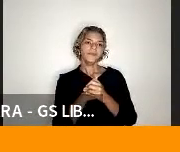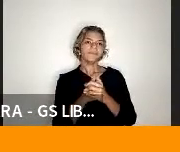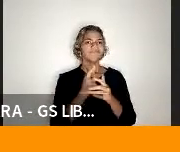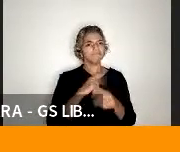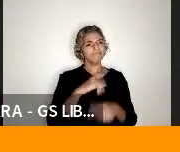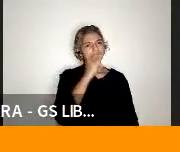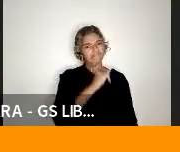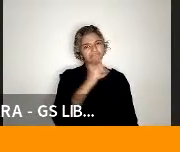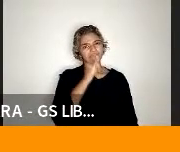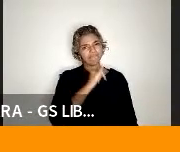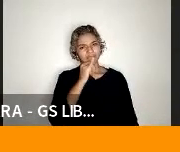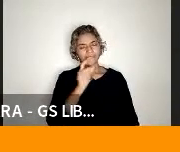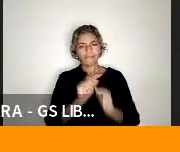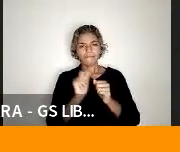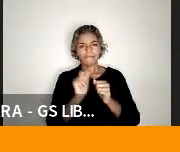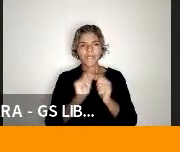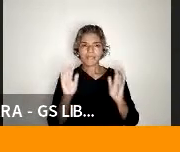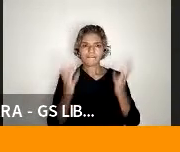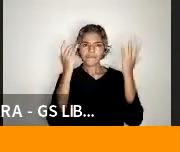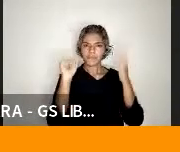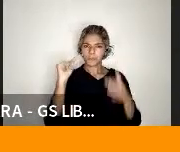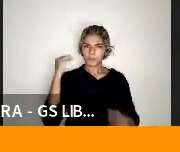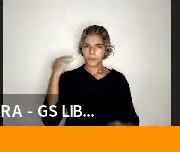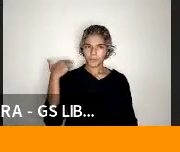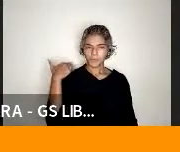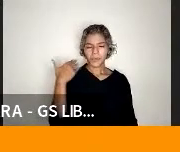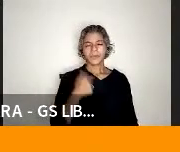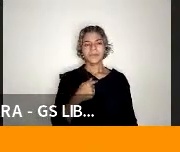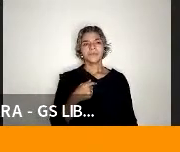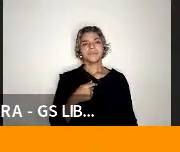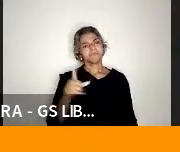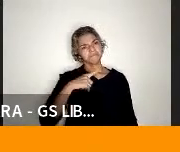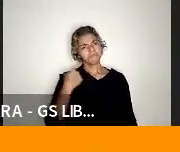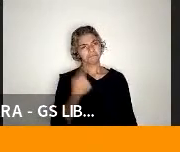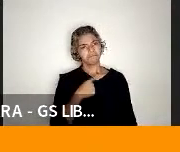realizou recentemente, né? A gente tem feito